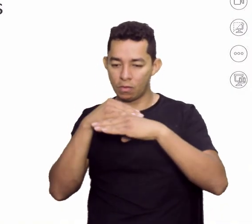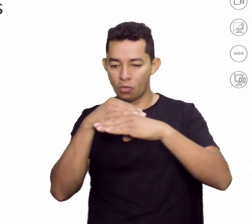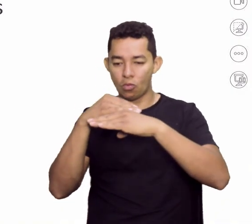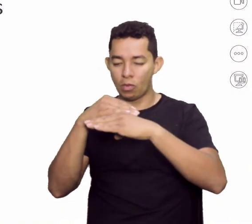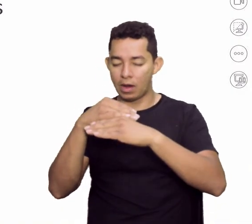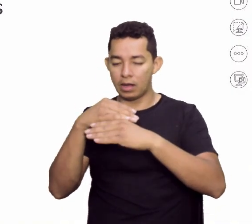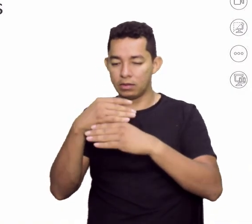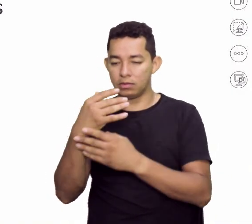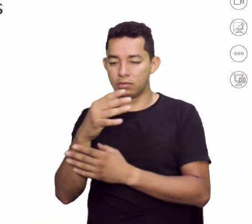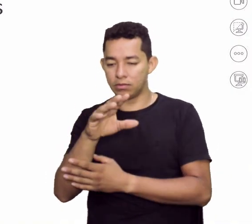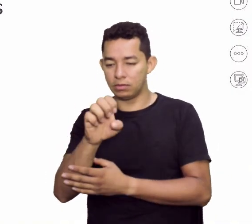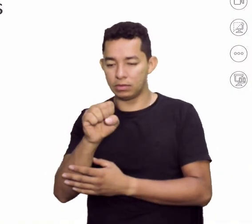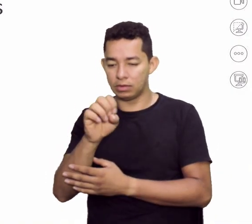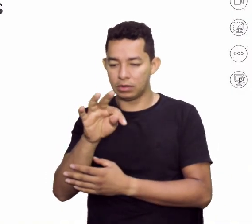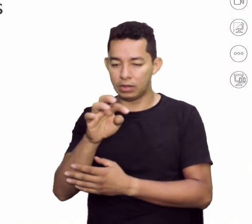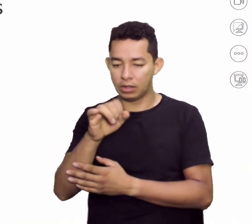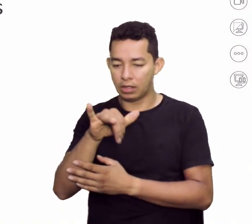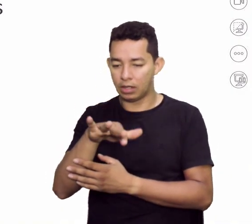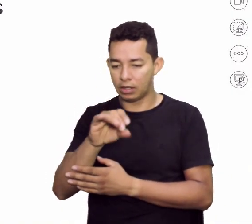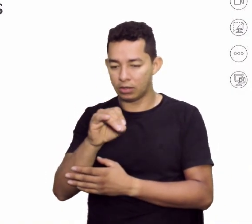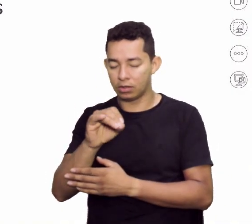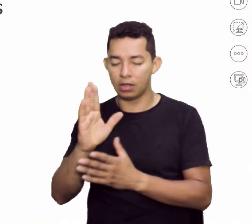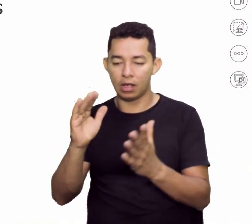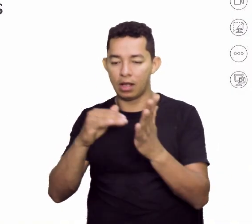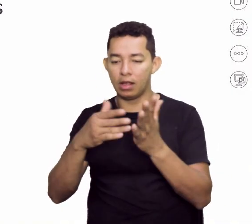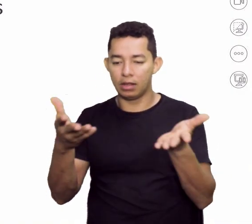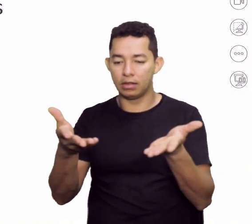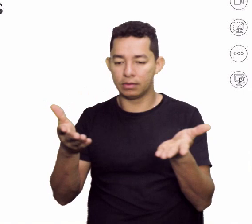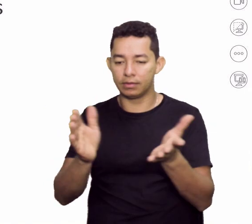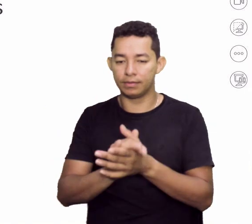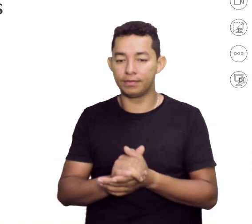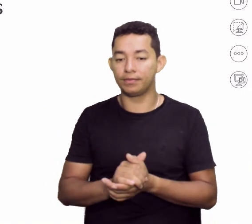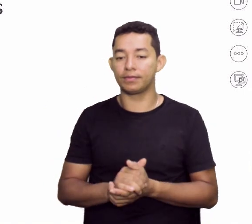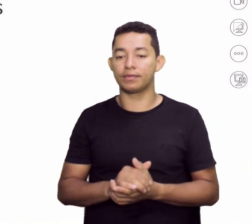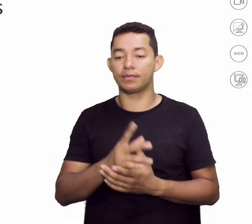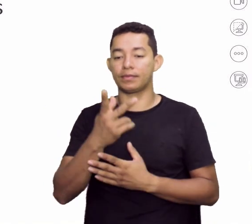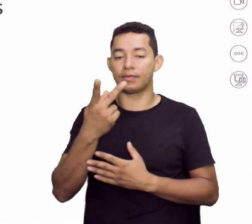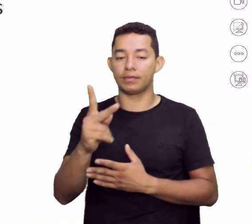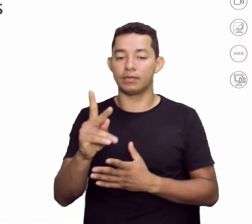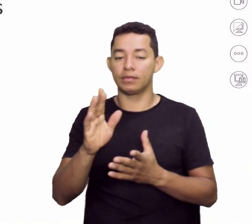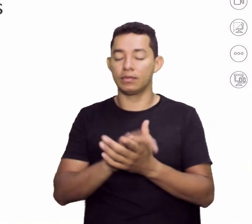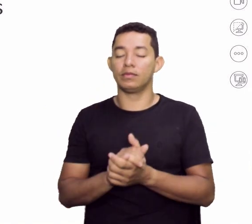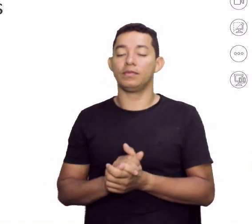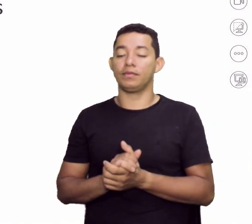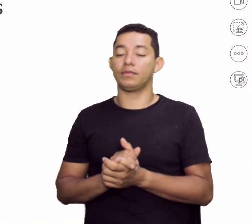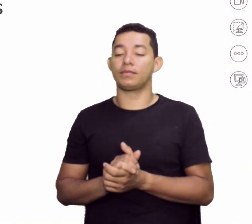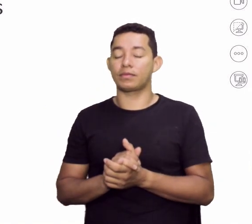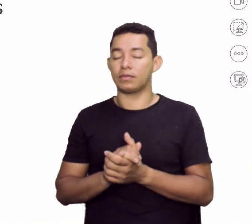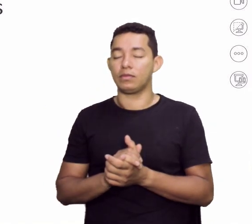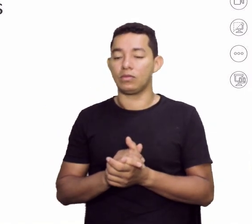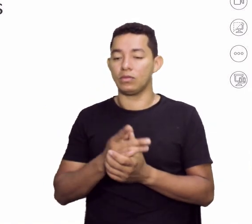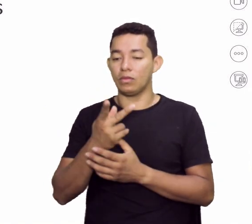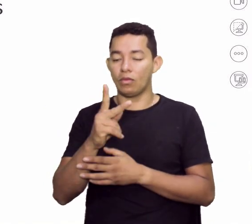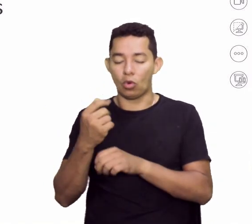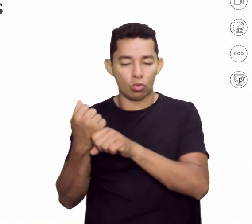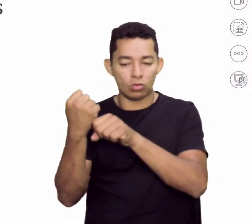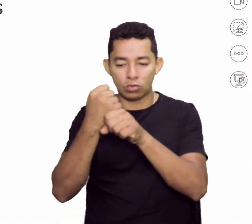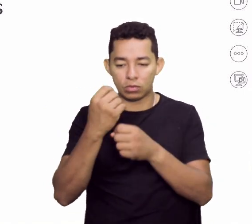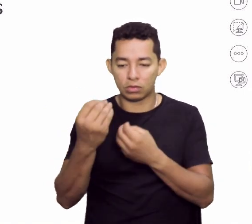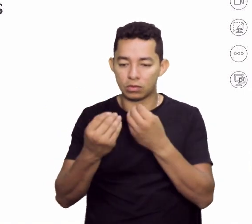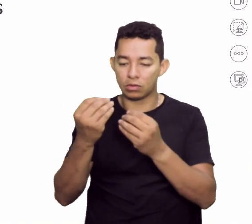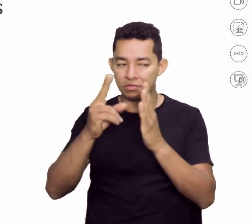as pirâmides e os hieróglifos, são marcos icônicos que continuam